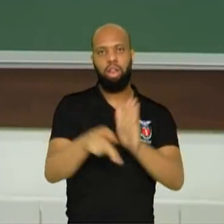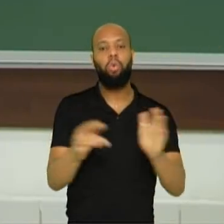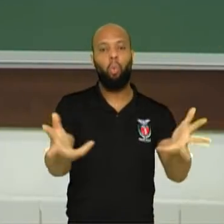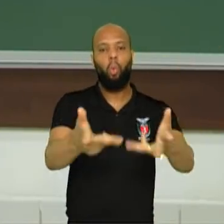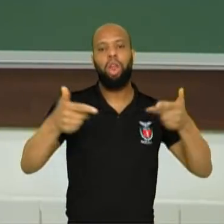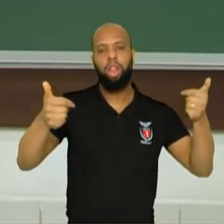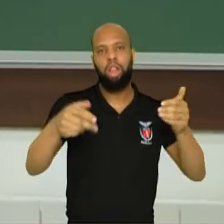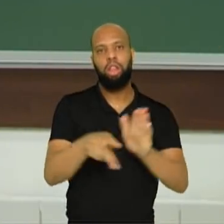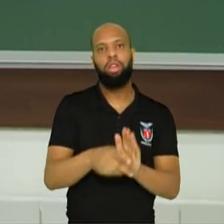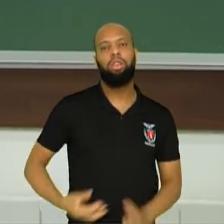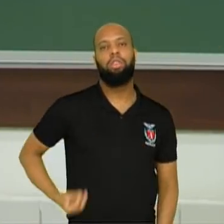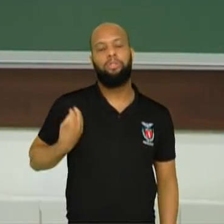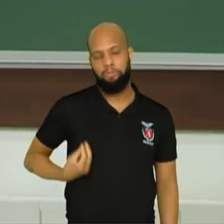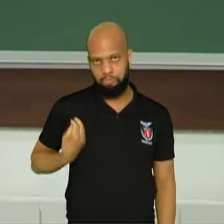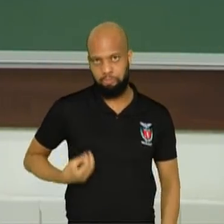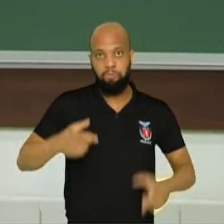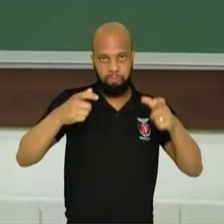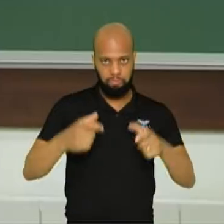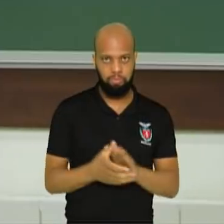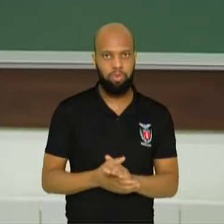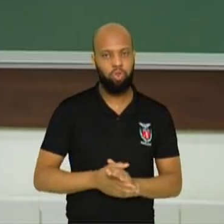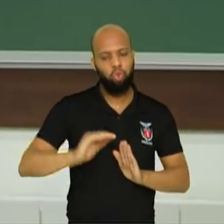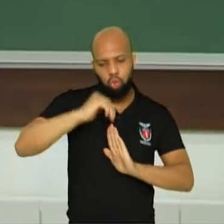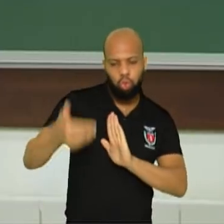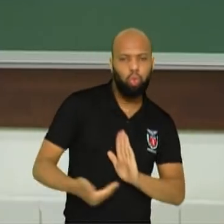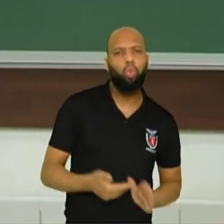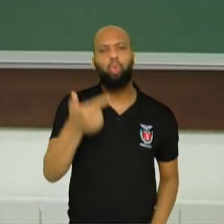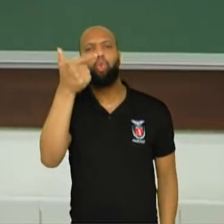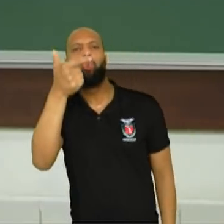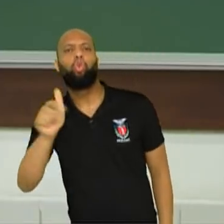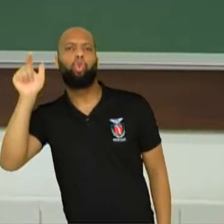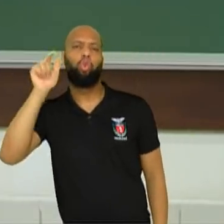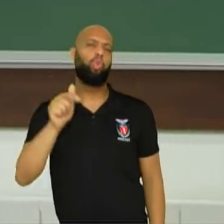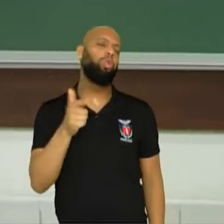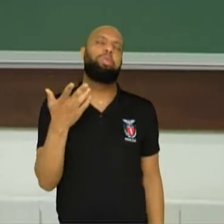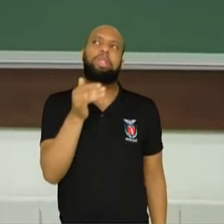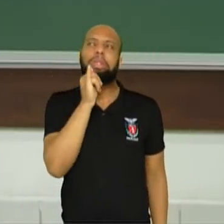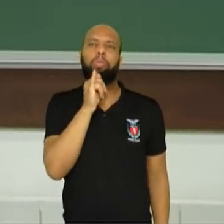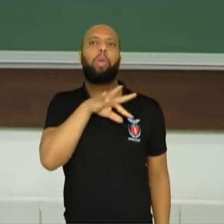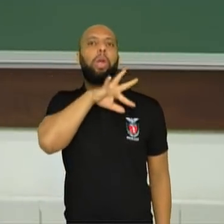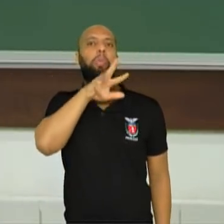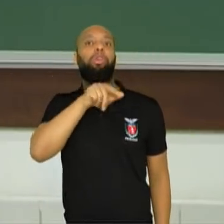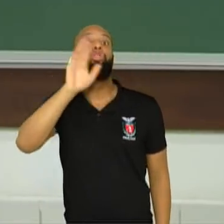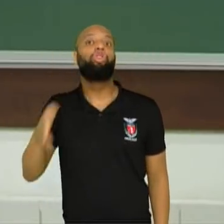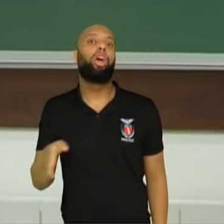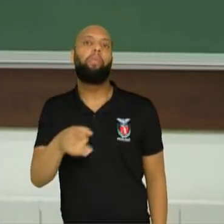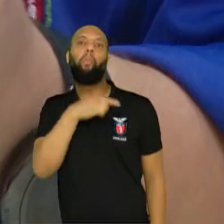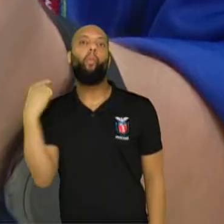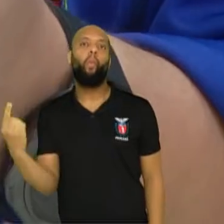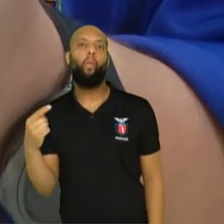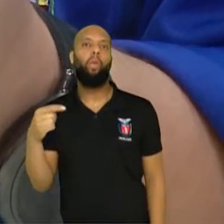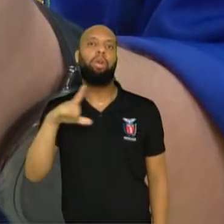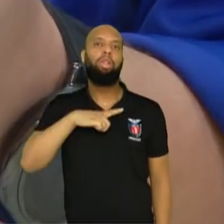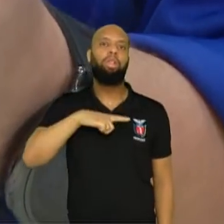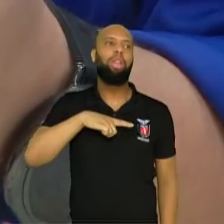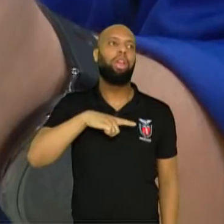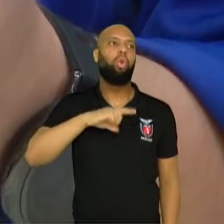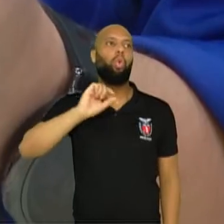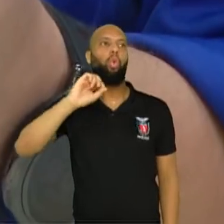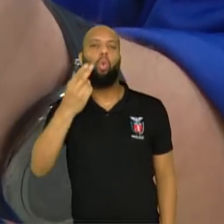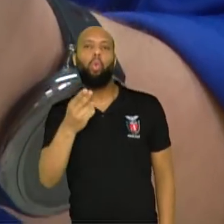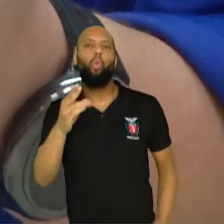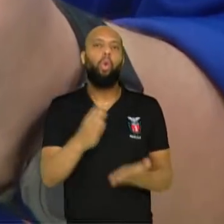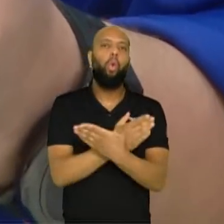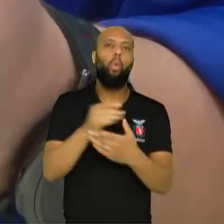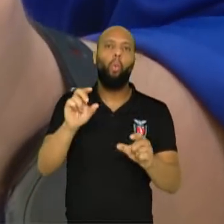ambiente que ela está. Então, todos aqueles restos de animais que morreram, ou então pedacinhos de água que estão flutuando, vão ser